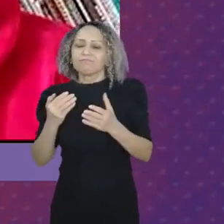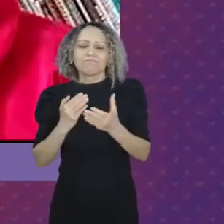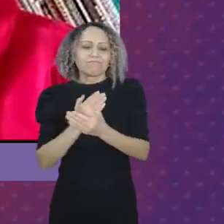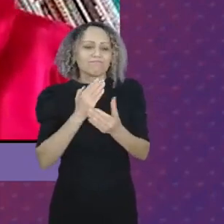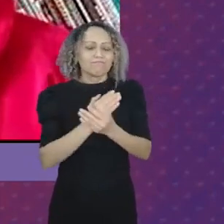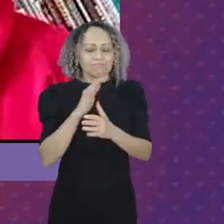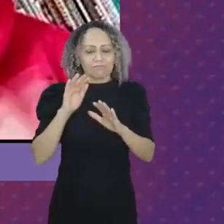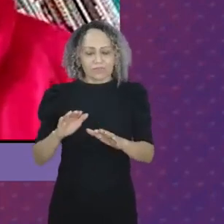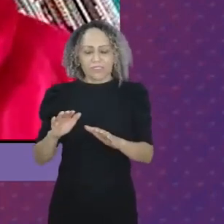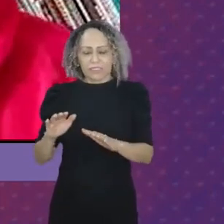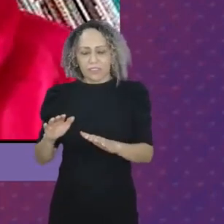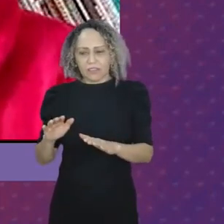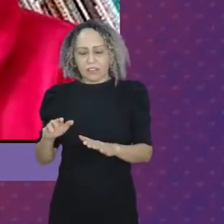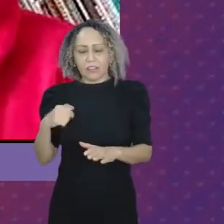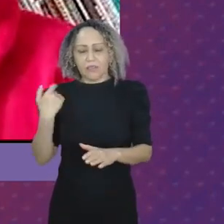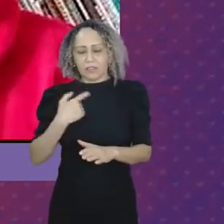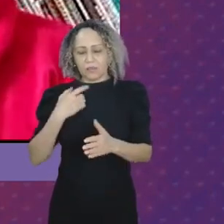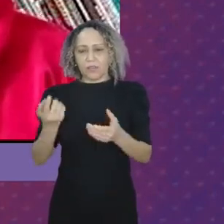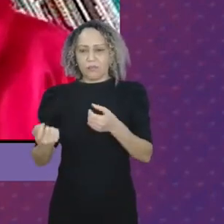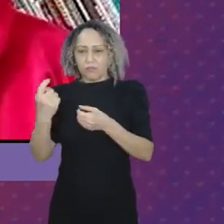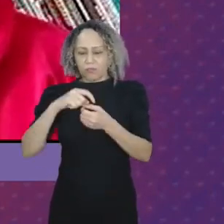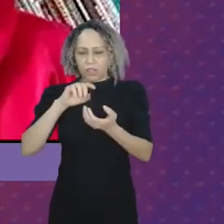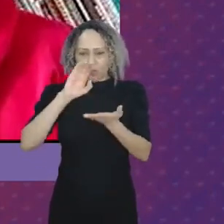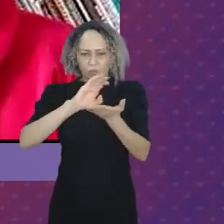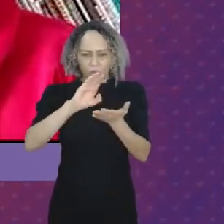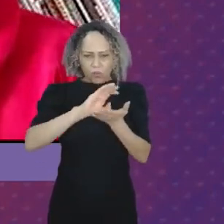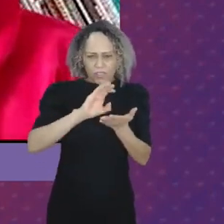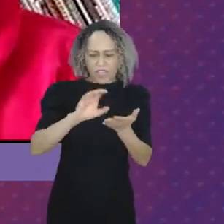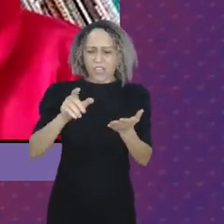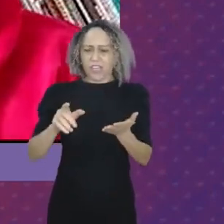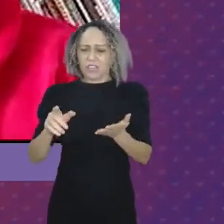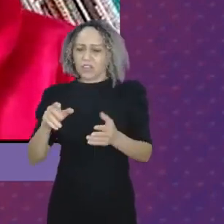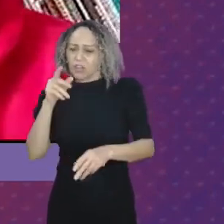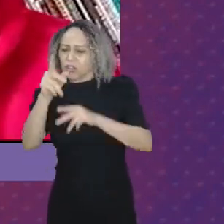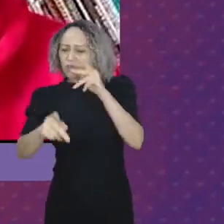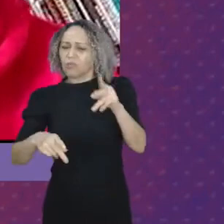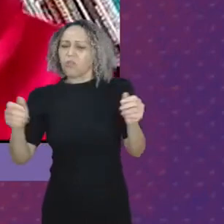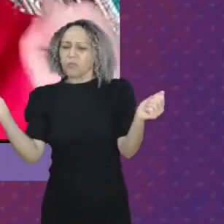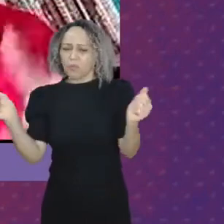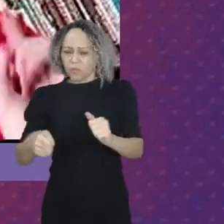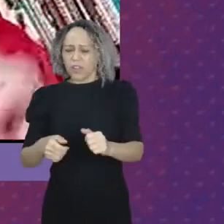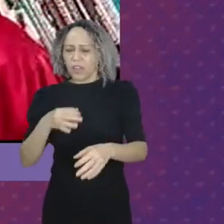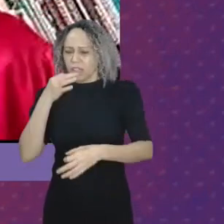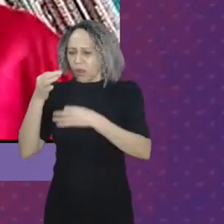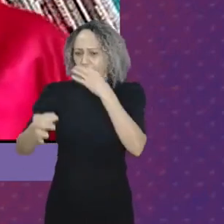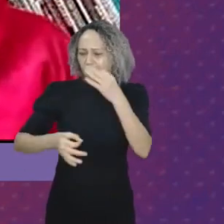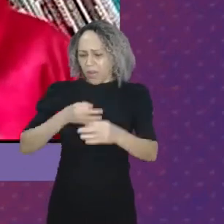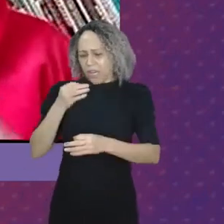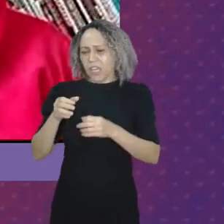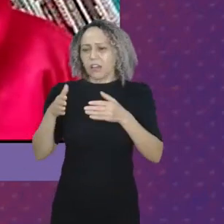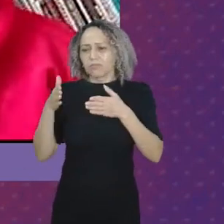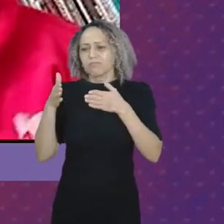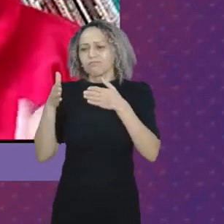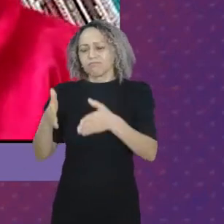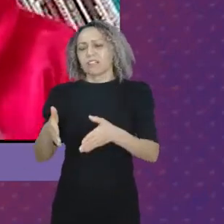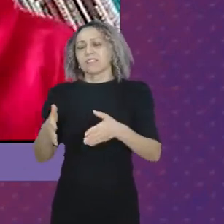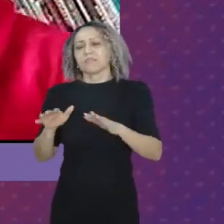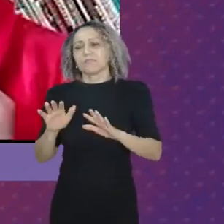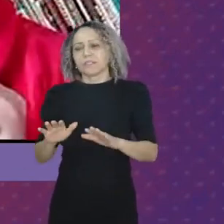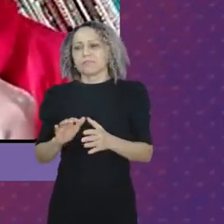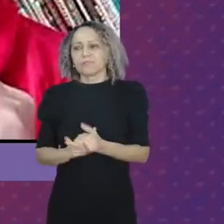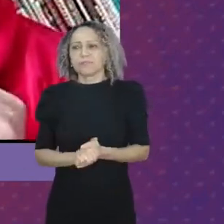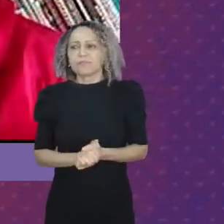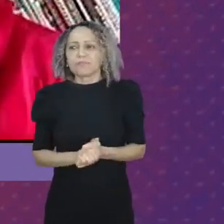conferências, dos conselhos estarem funcionando, de ouvir o povo de fato. Eu vou passar agora para a próxima pergunta.